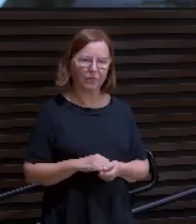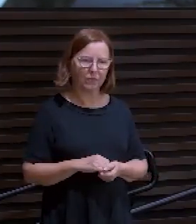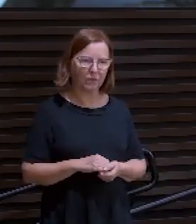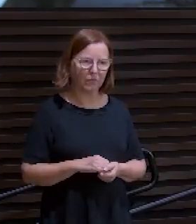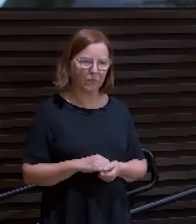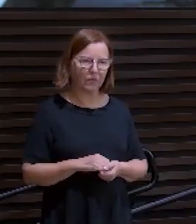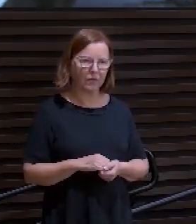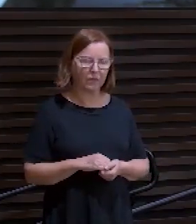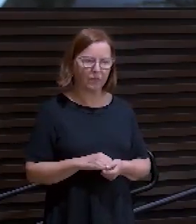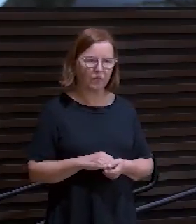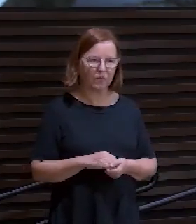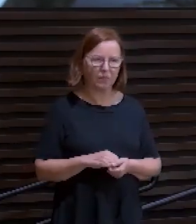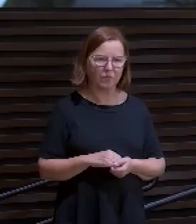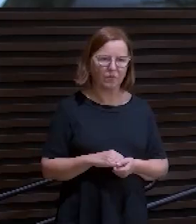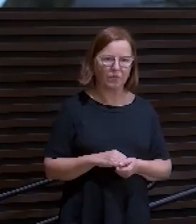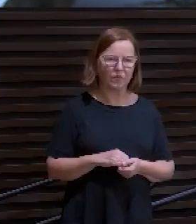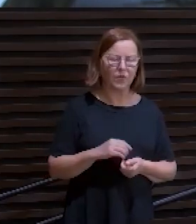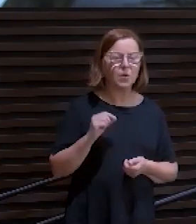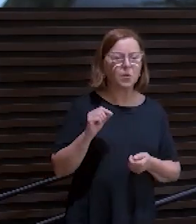passou na cabeça desse homem?